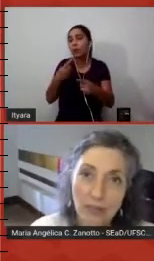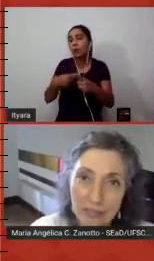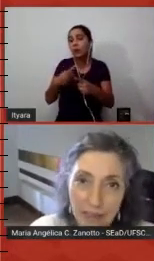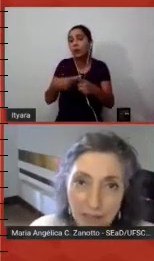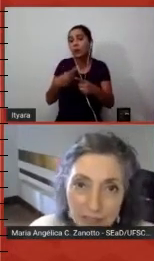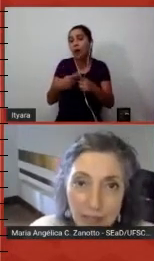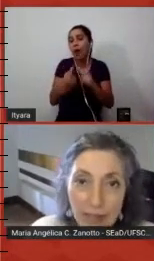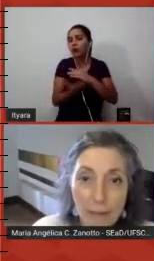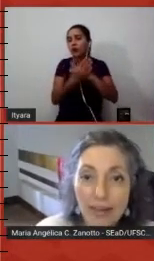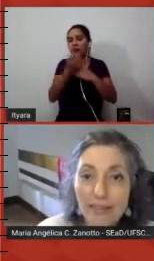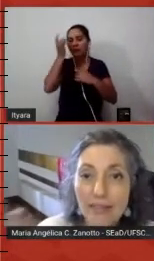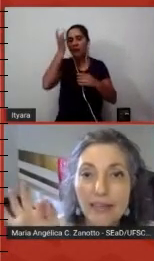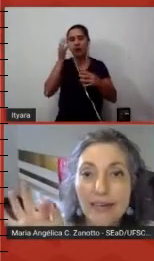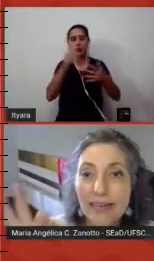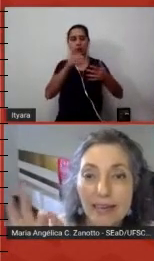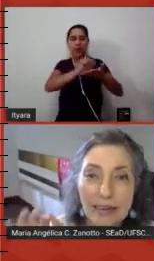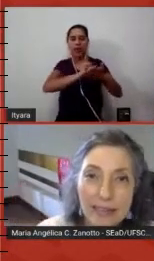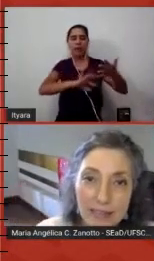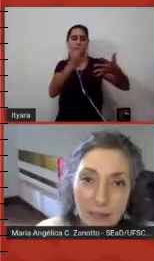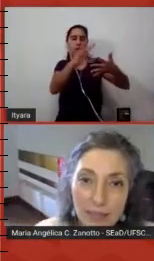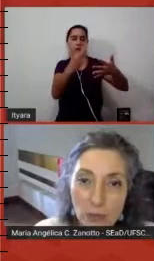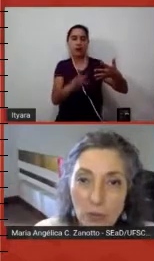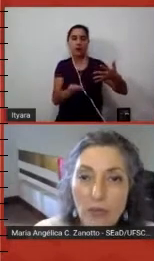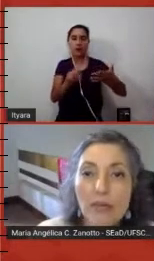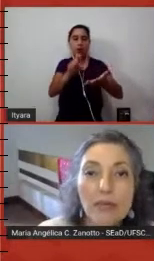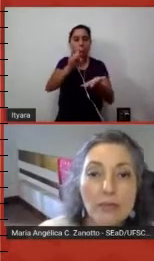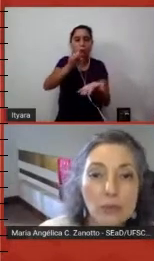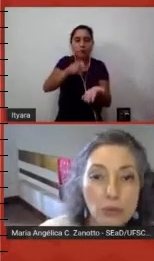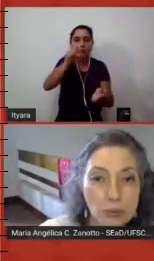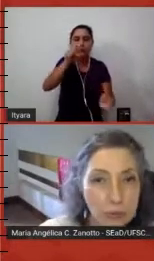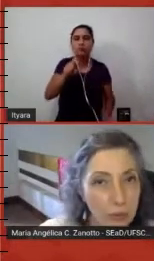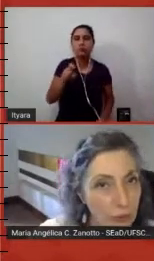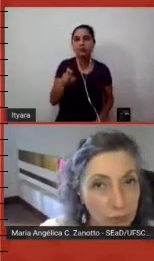a correção das tarefas. Basta clicar em cima do